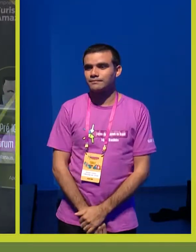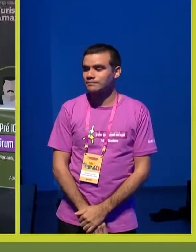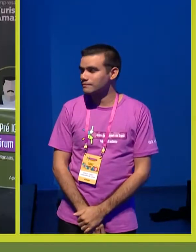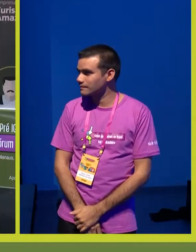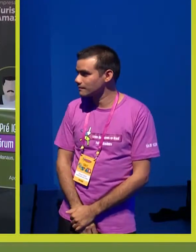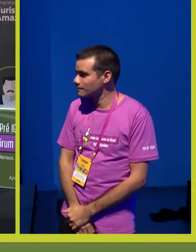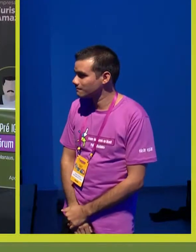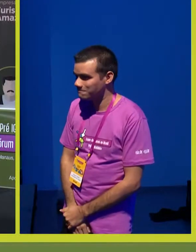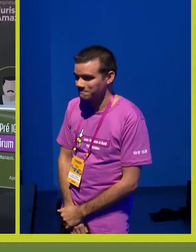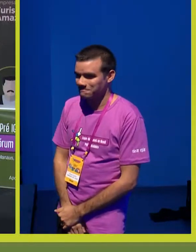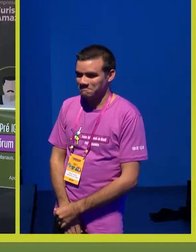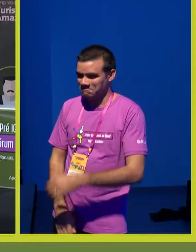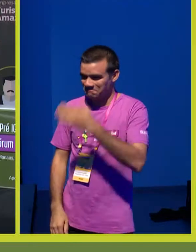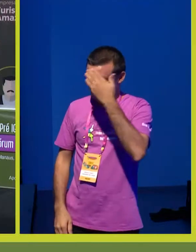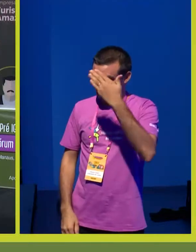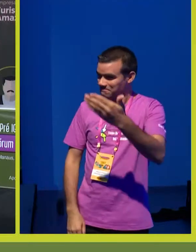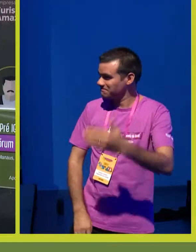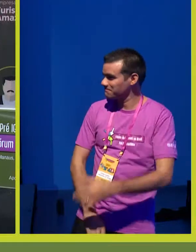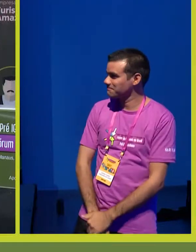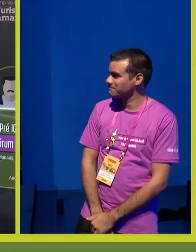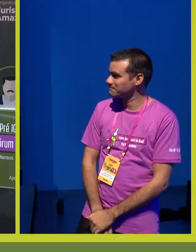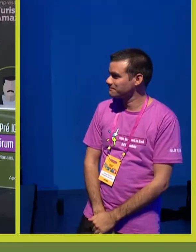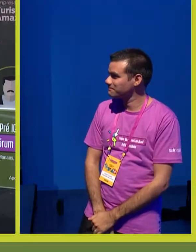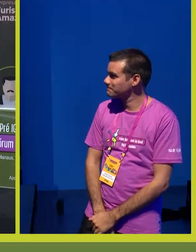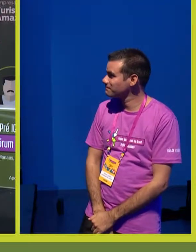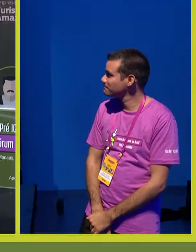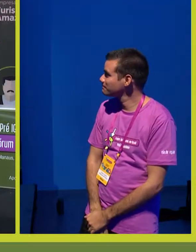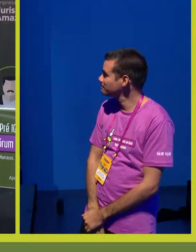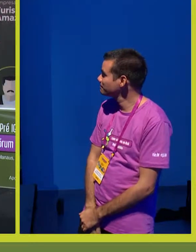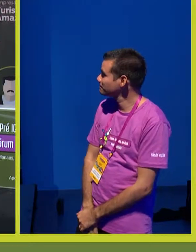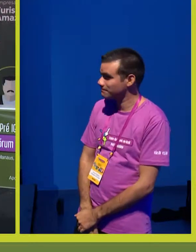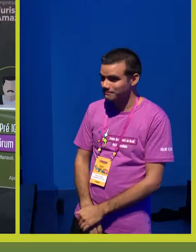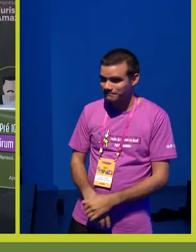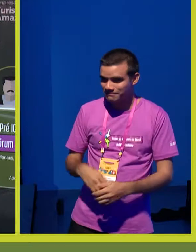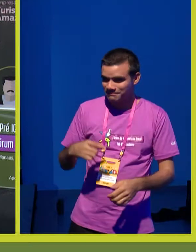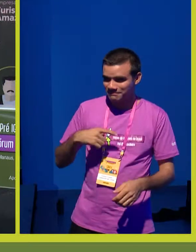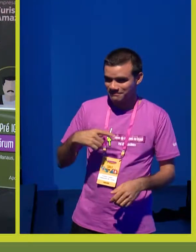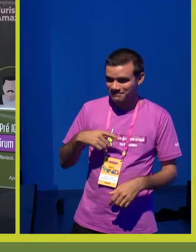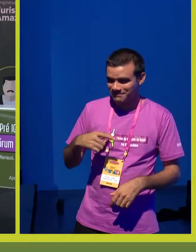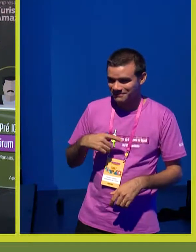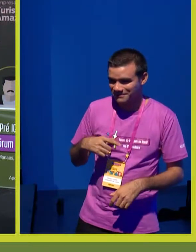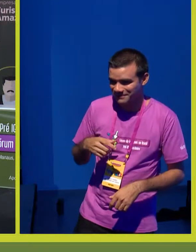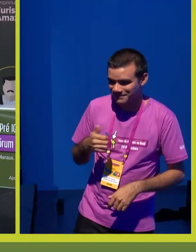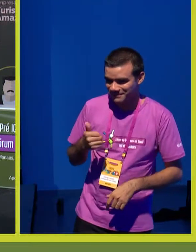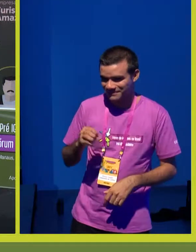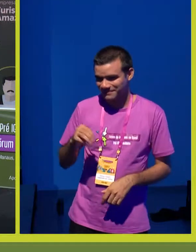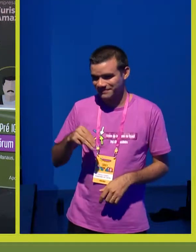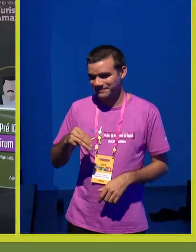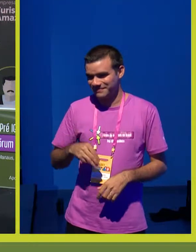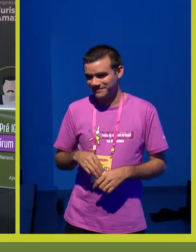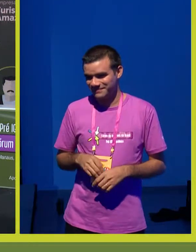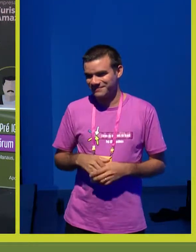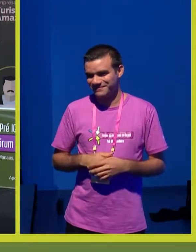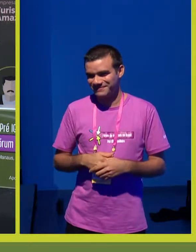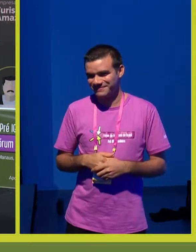obrigado José Guerreiro a gente tem dez minutos então eu queria muito rapidamente já abrir para